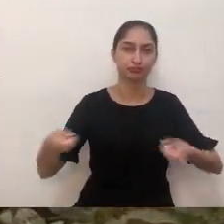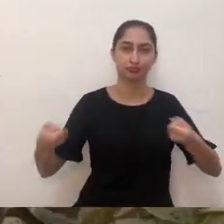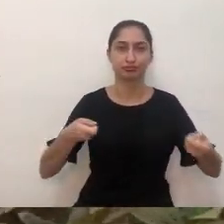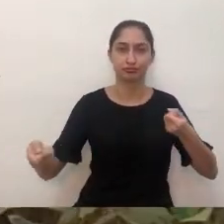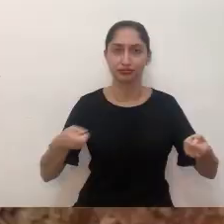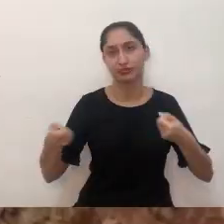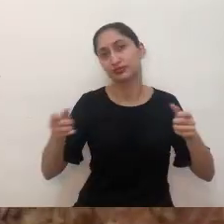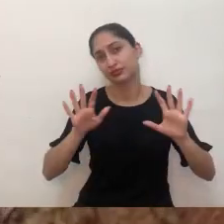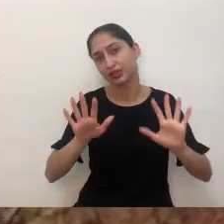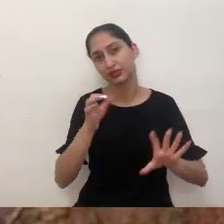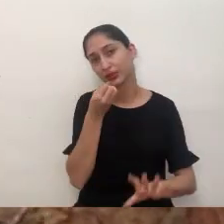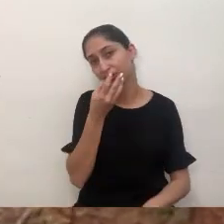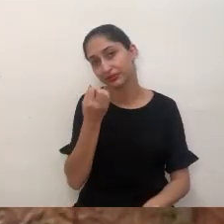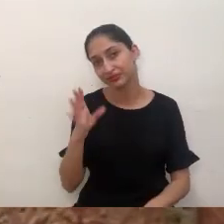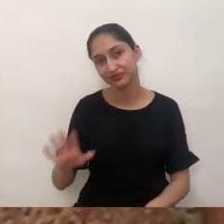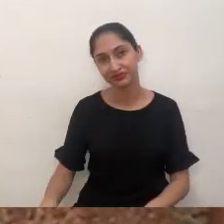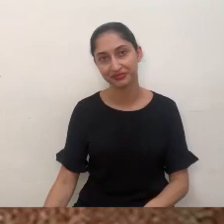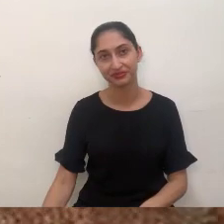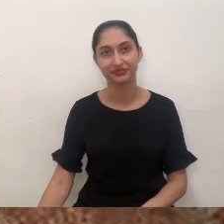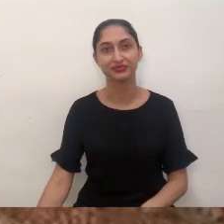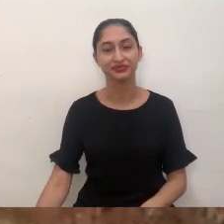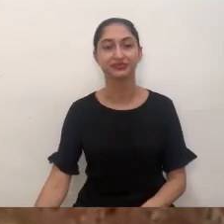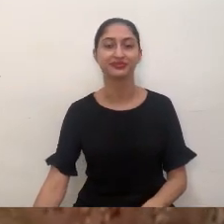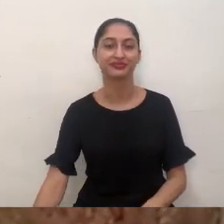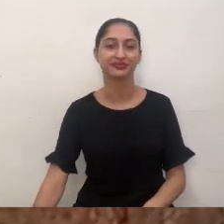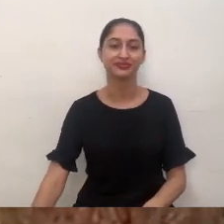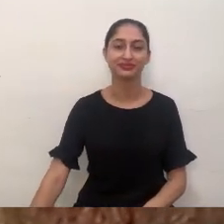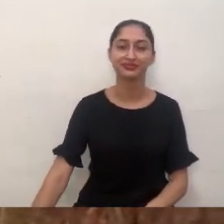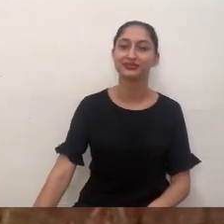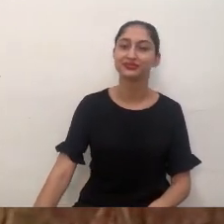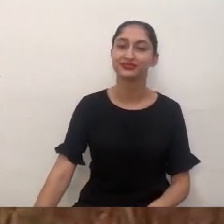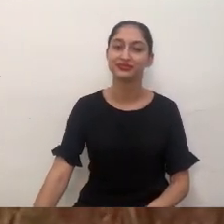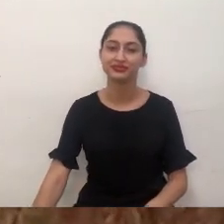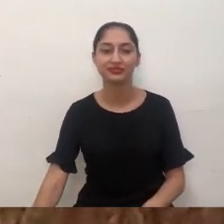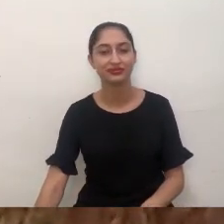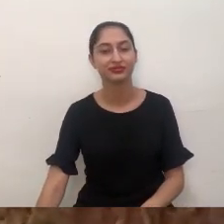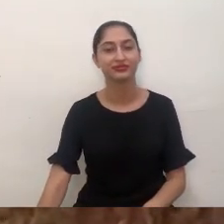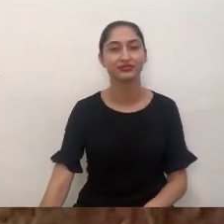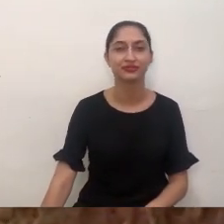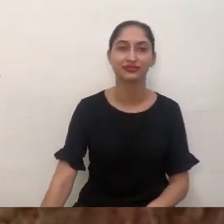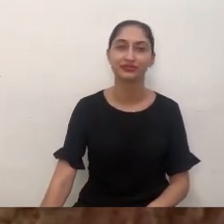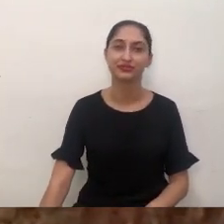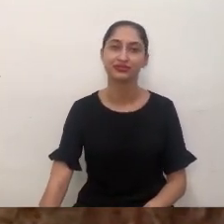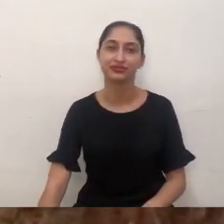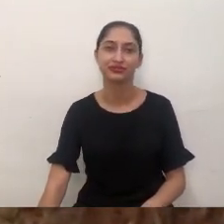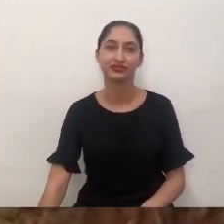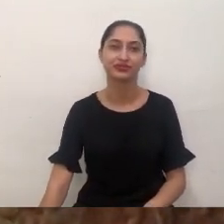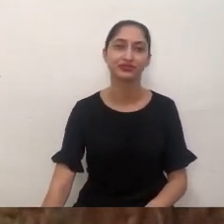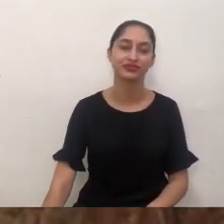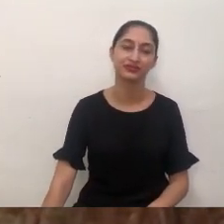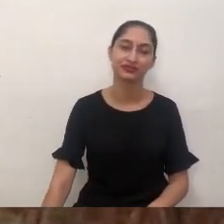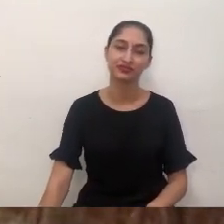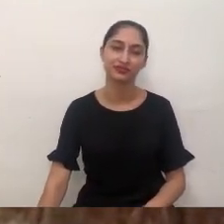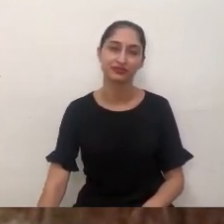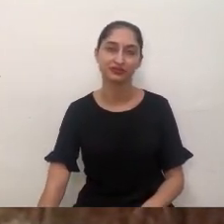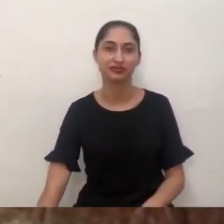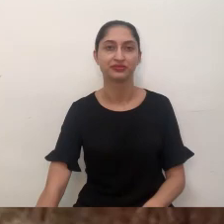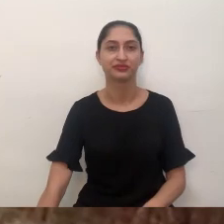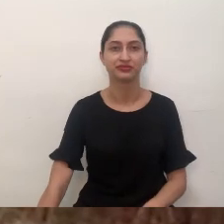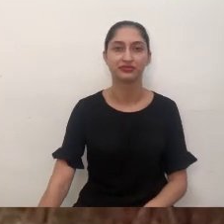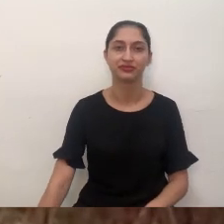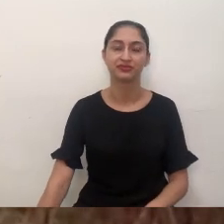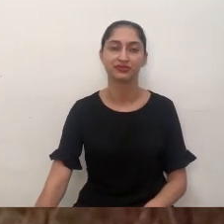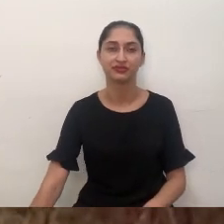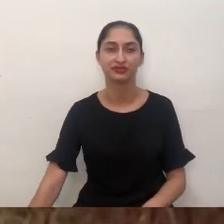Mas era muito bom. Opanha maracujá, olê, olá, vim